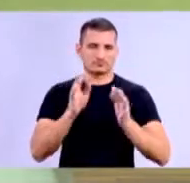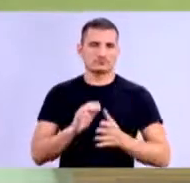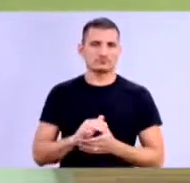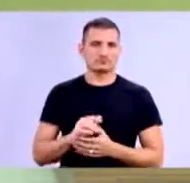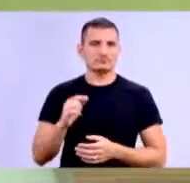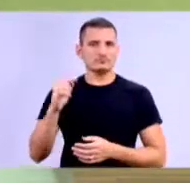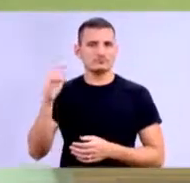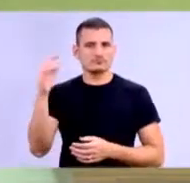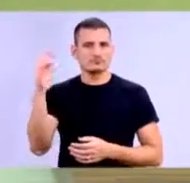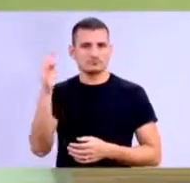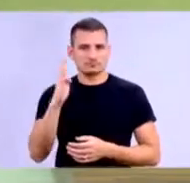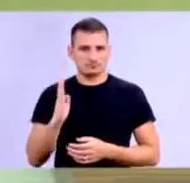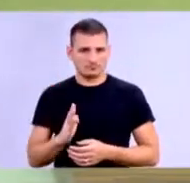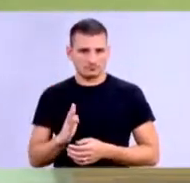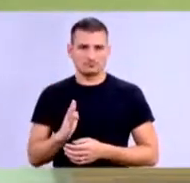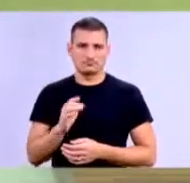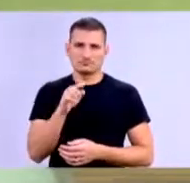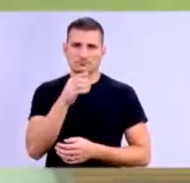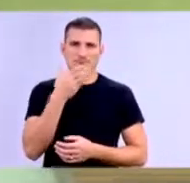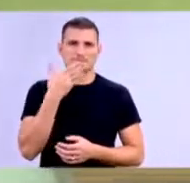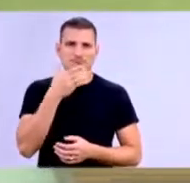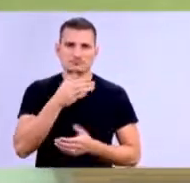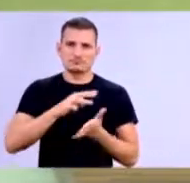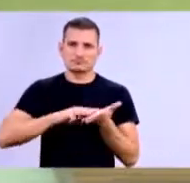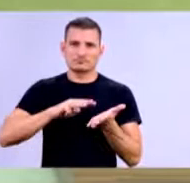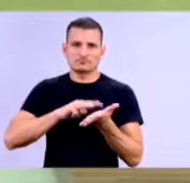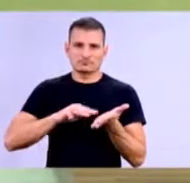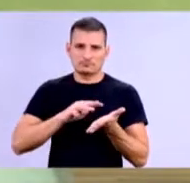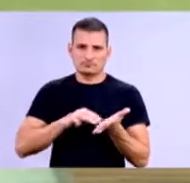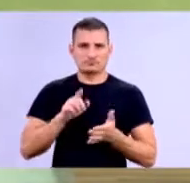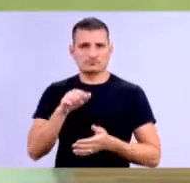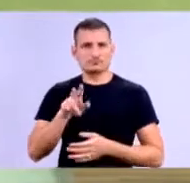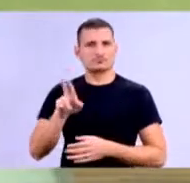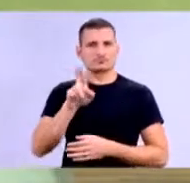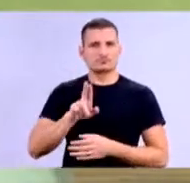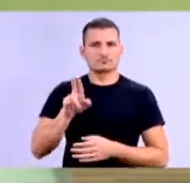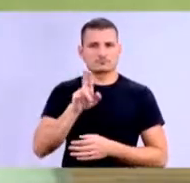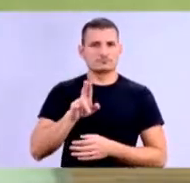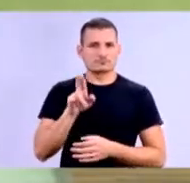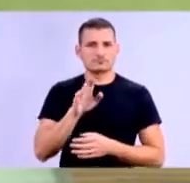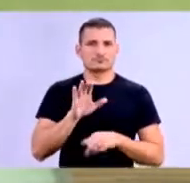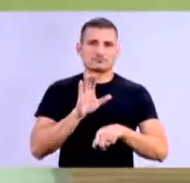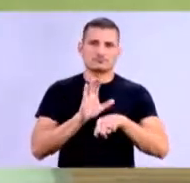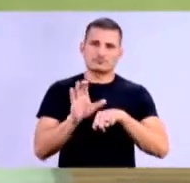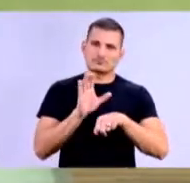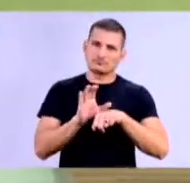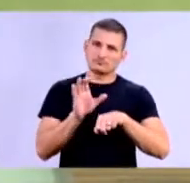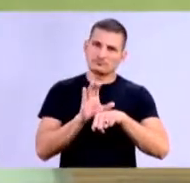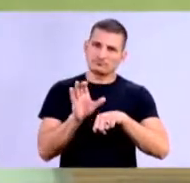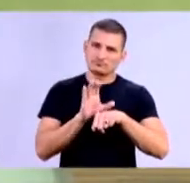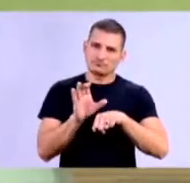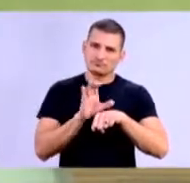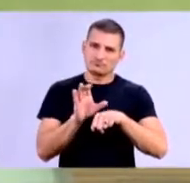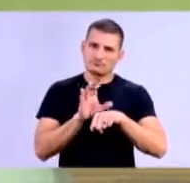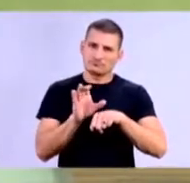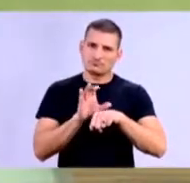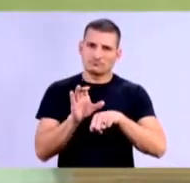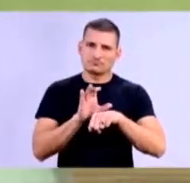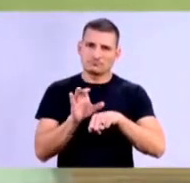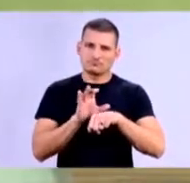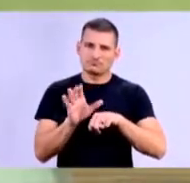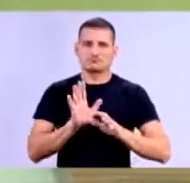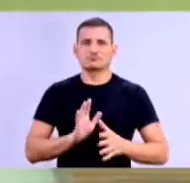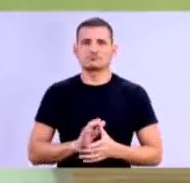Brasil, esse tipo de metodologia é utilizado para cursos de curta duração. Então,